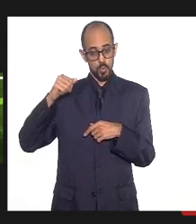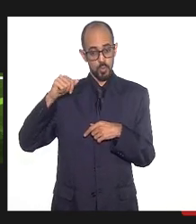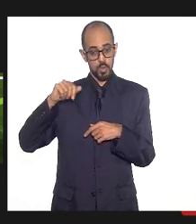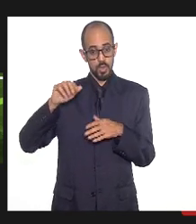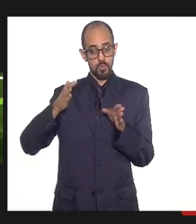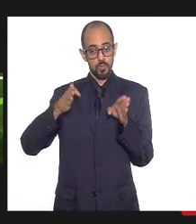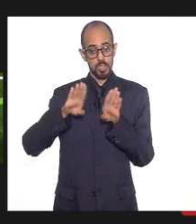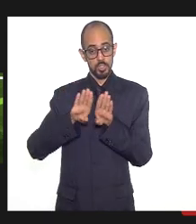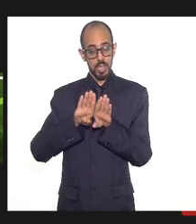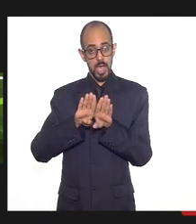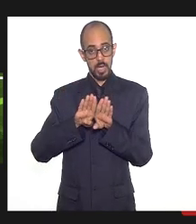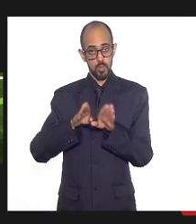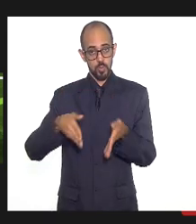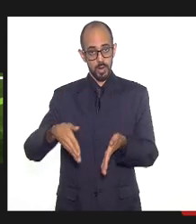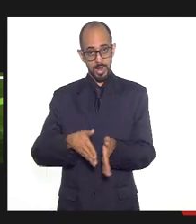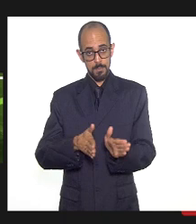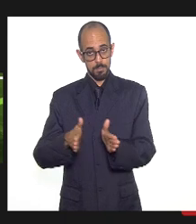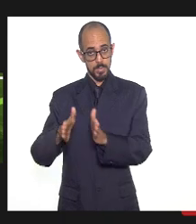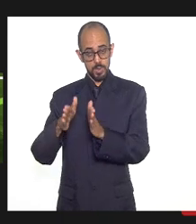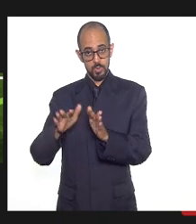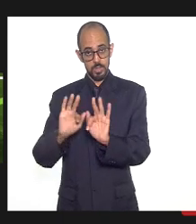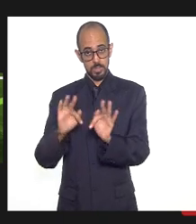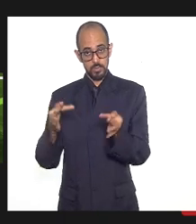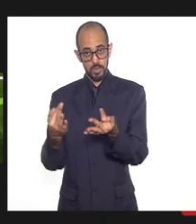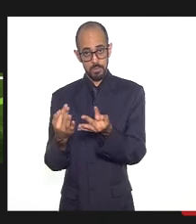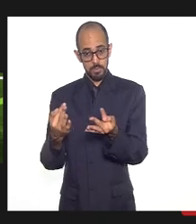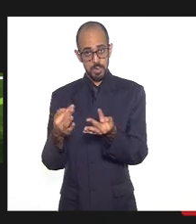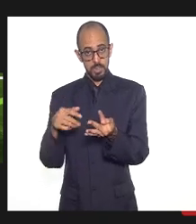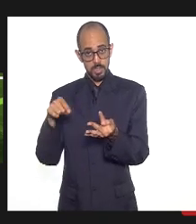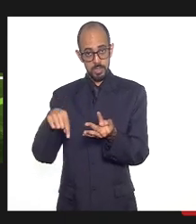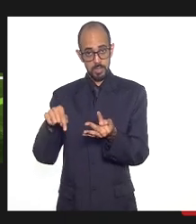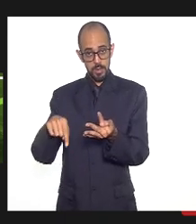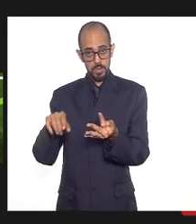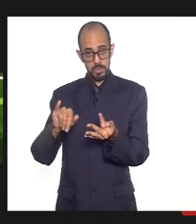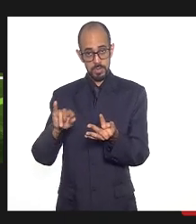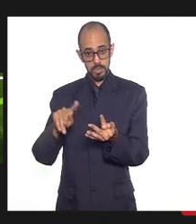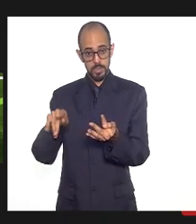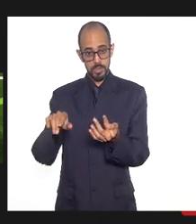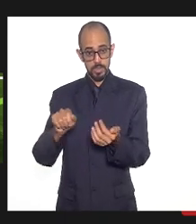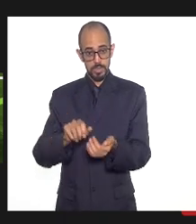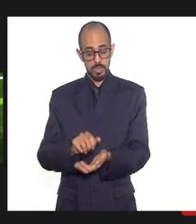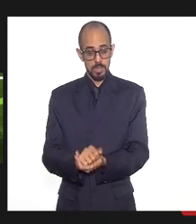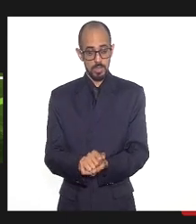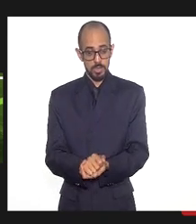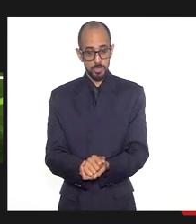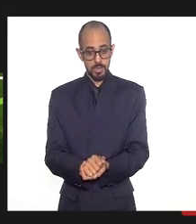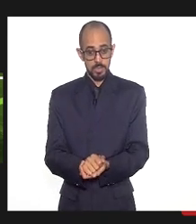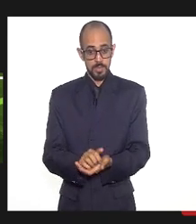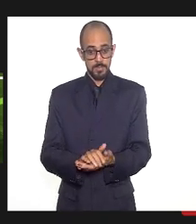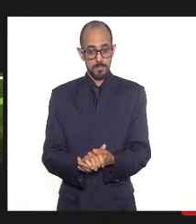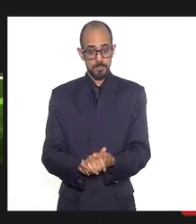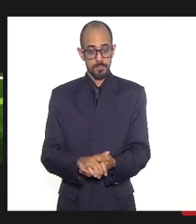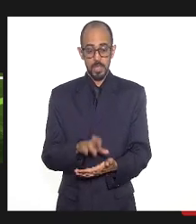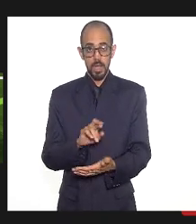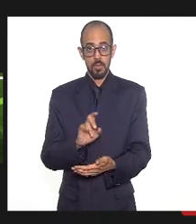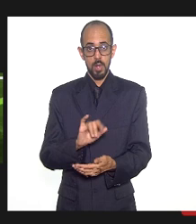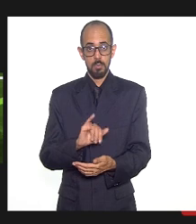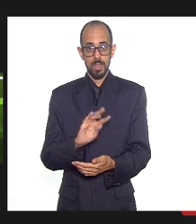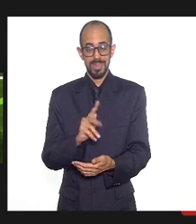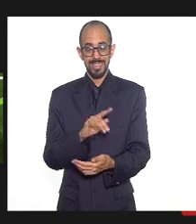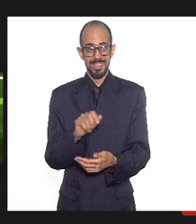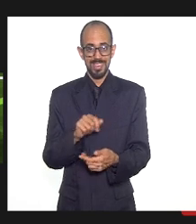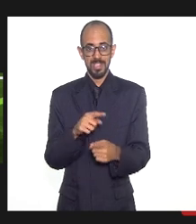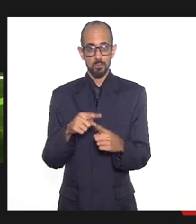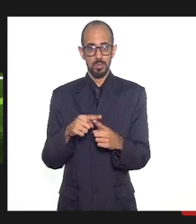dela, dessas famílias que moram nessa ilha, que assim, não é uma ilha porque